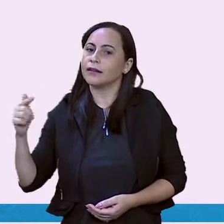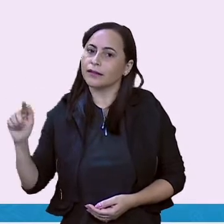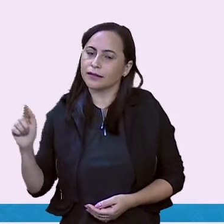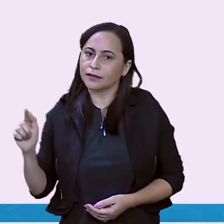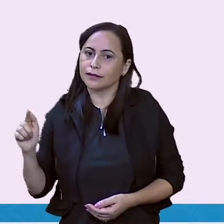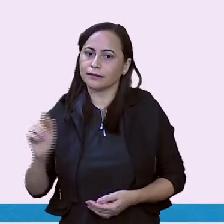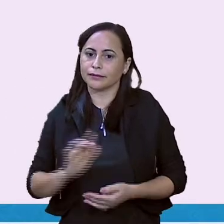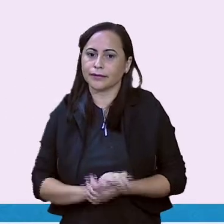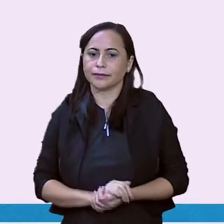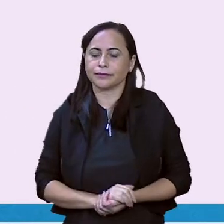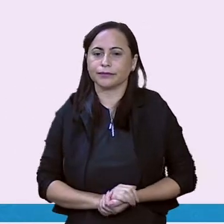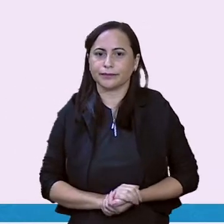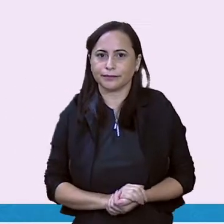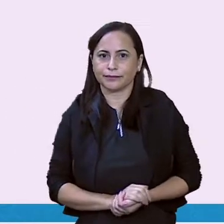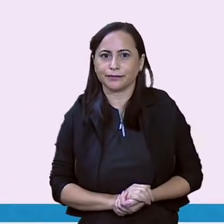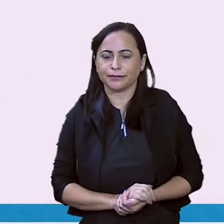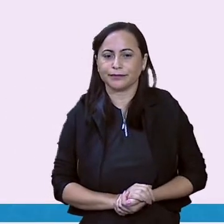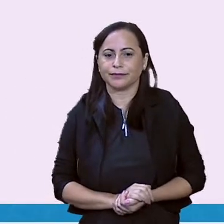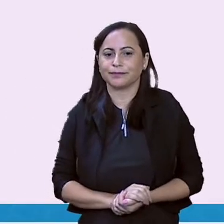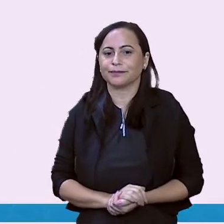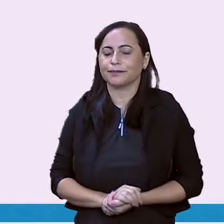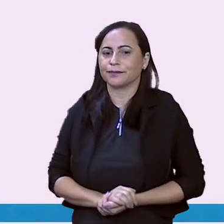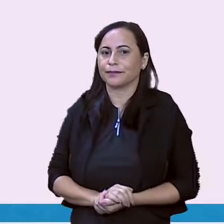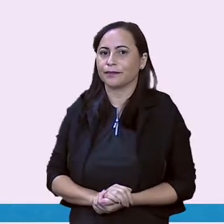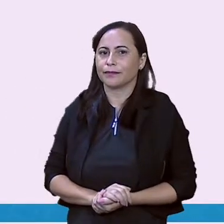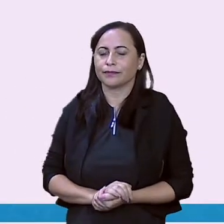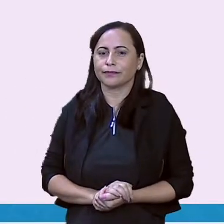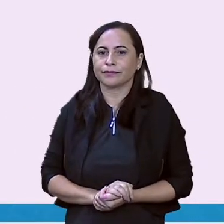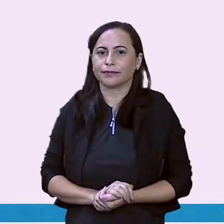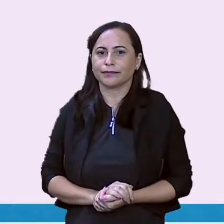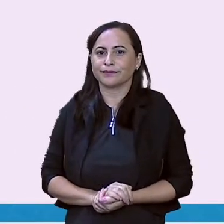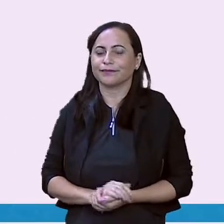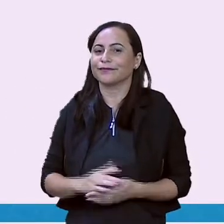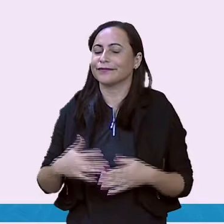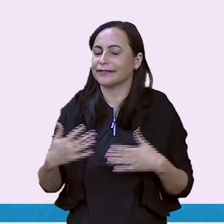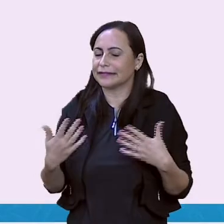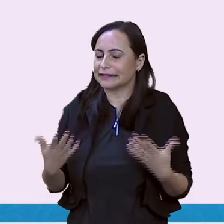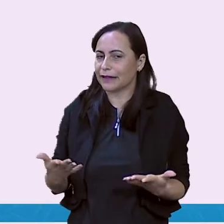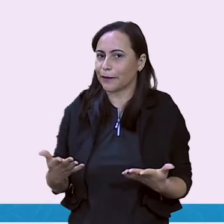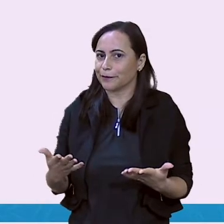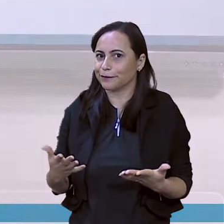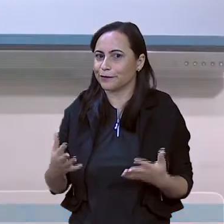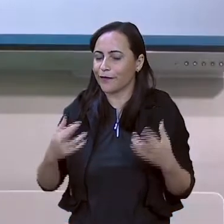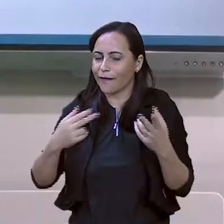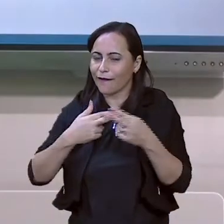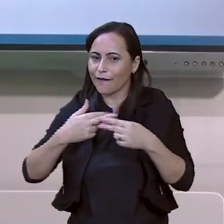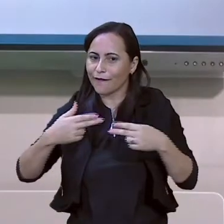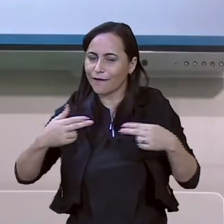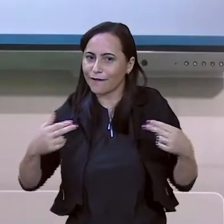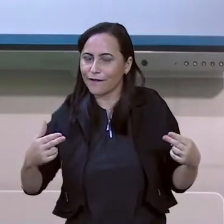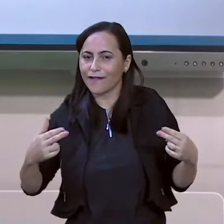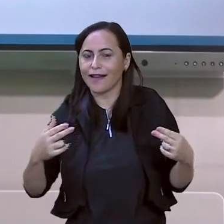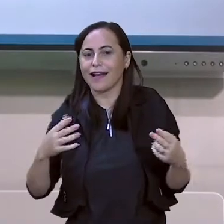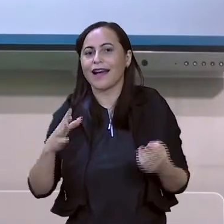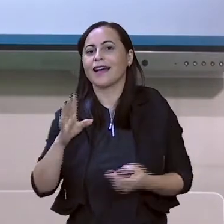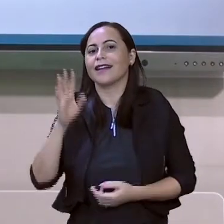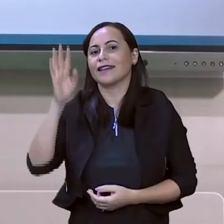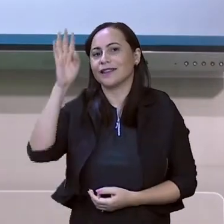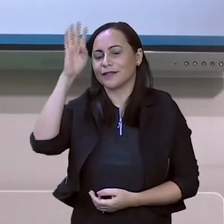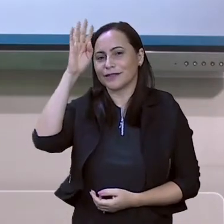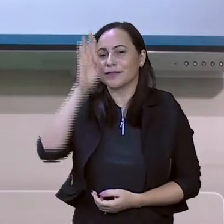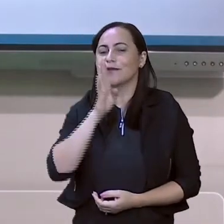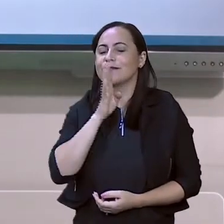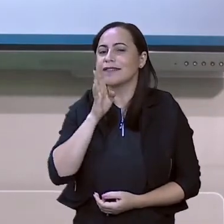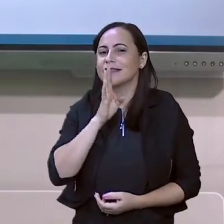o quilo e o grama. Pois é, né, gente? Quantas coisas bacanas nós aprendemos a